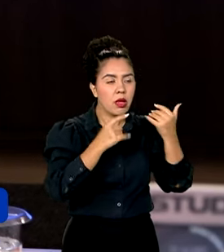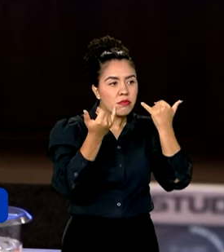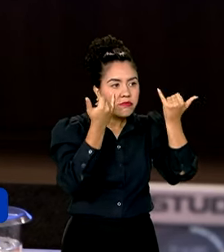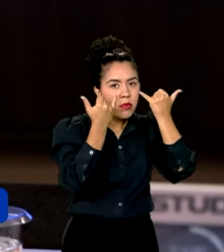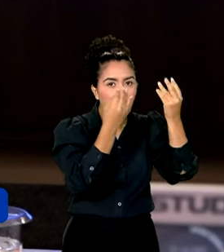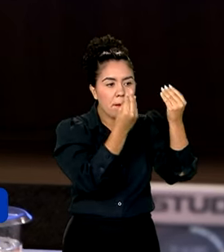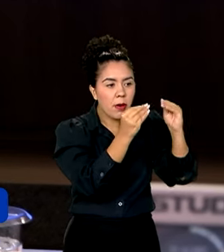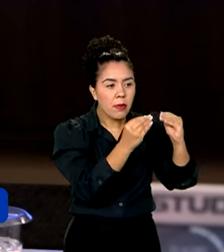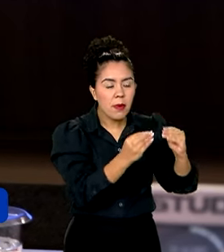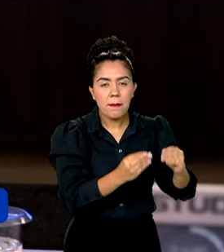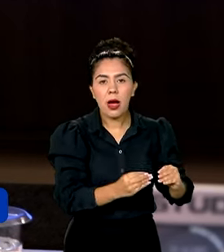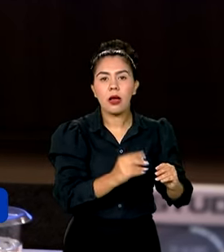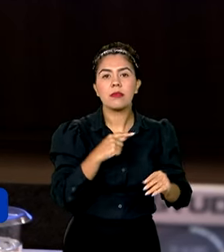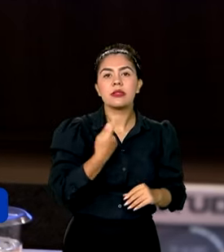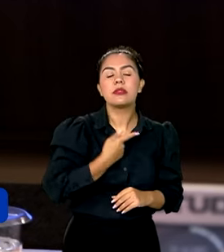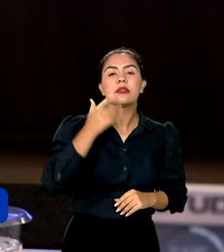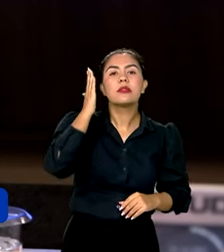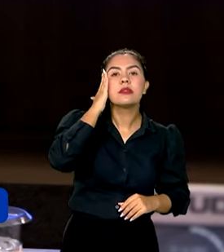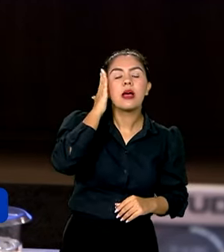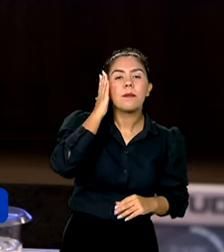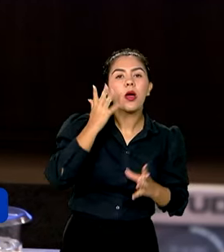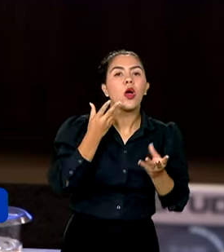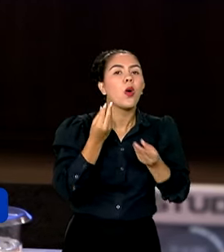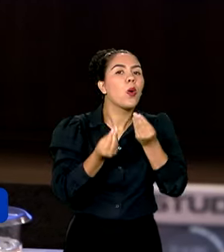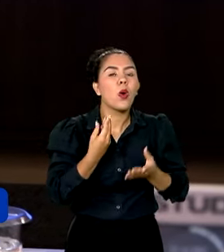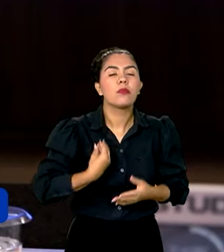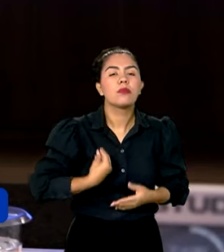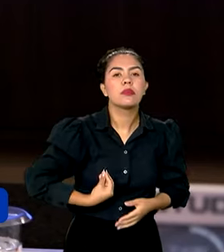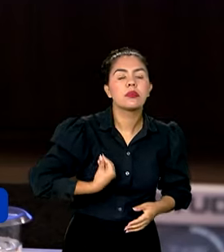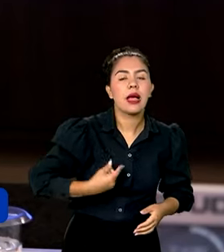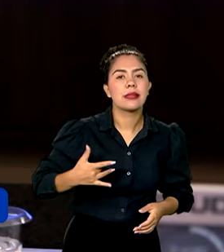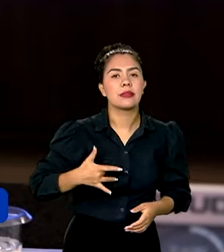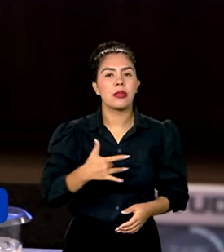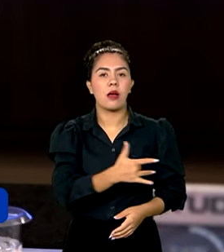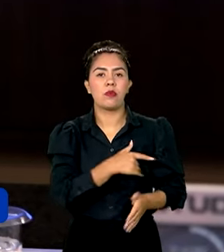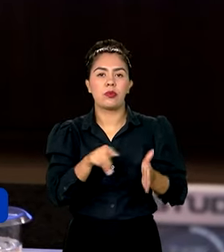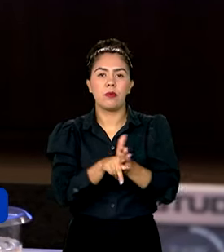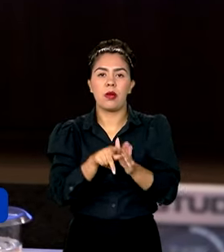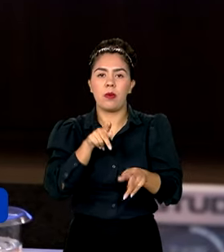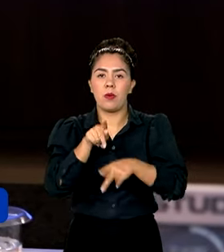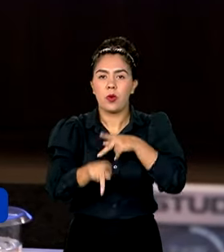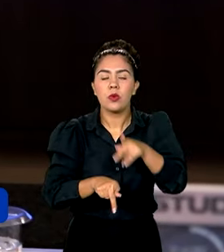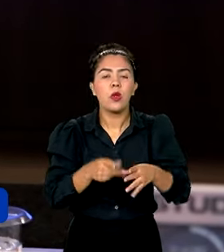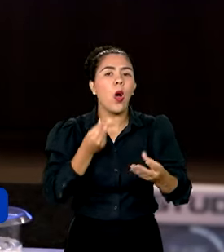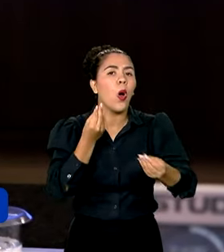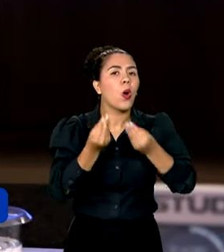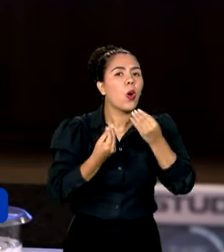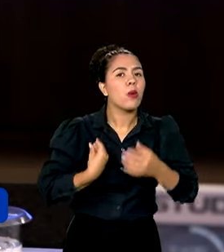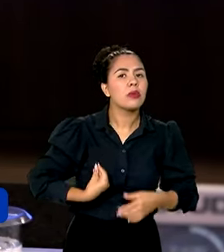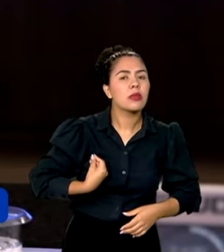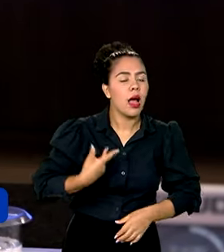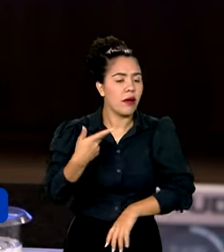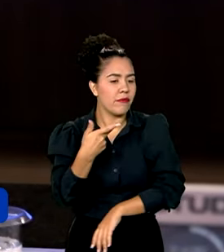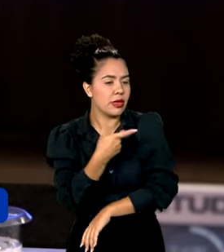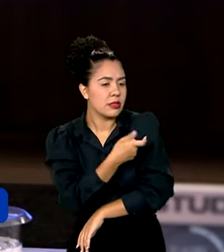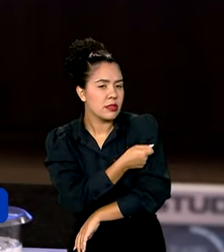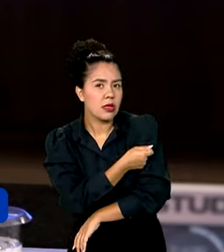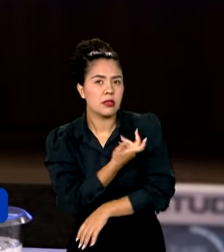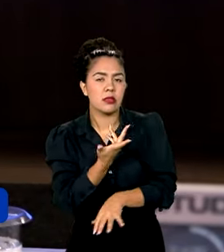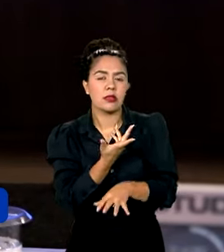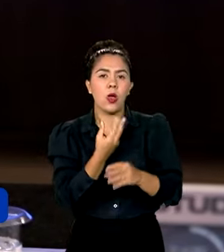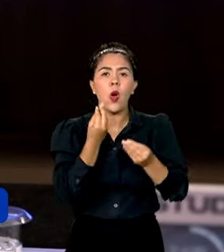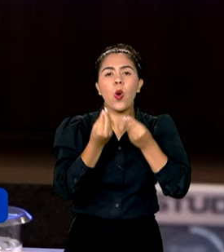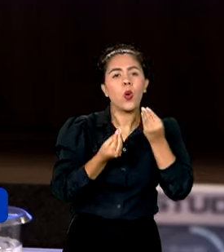eh de como está eh a saúde da população de como está a vacinação como está funcionando